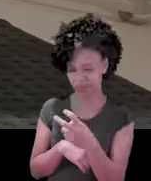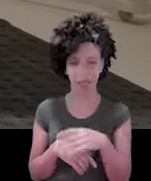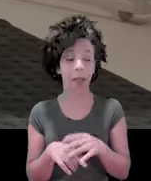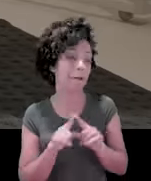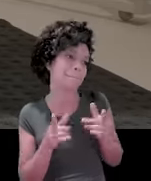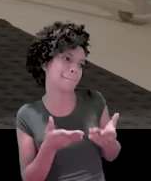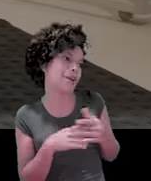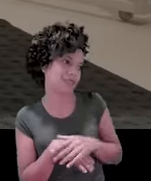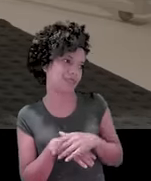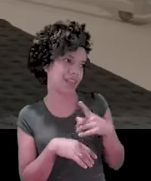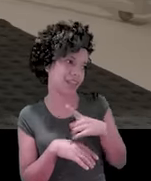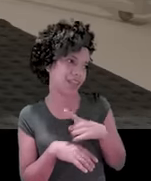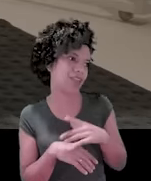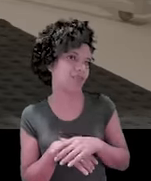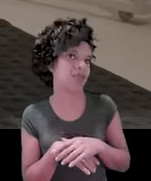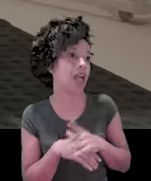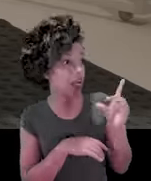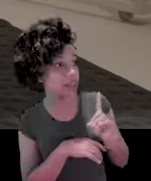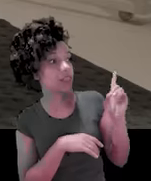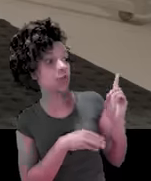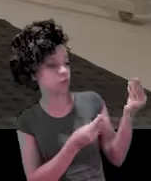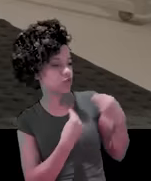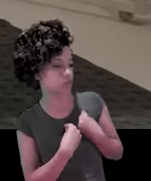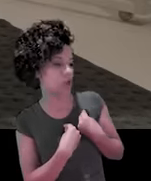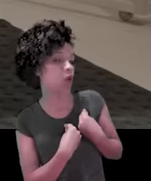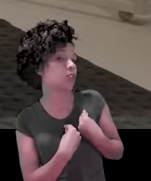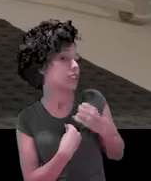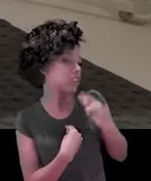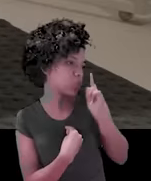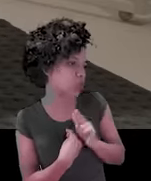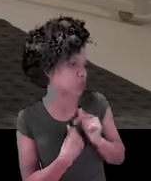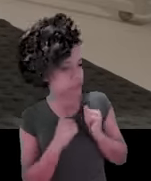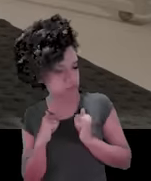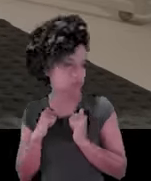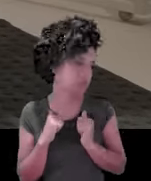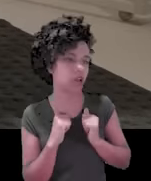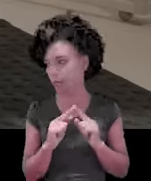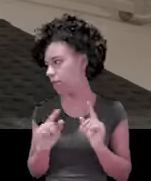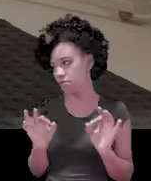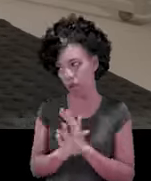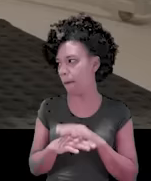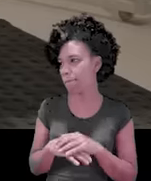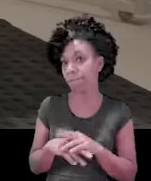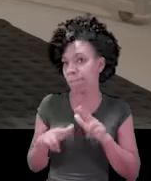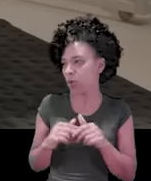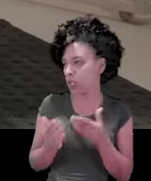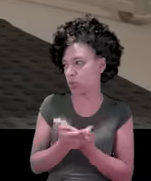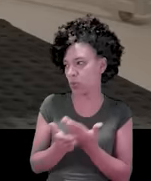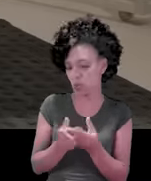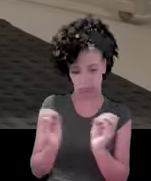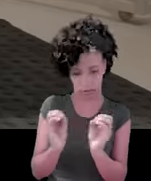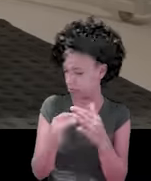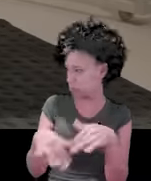mas não dizem que não é o Deus Deus não te dar um fato que não pode carregar Fala aí mas eu totalmente isso por isso que eu não estudo nada